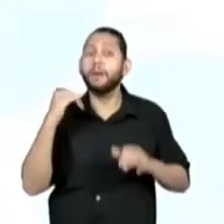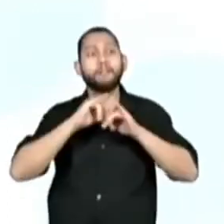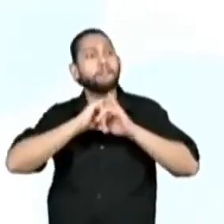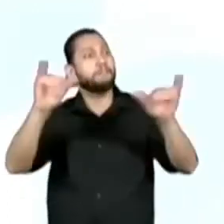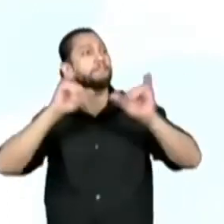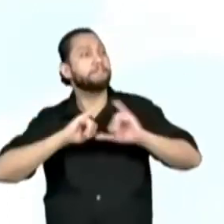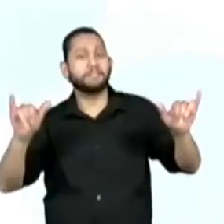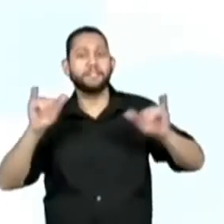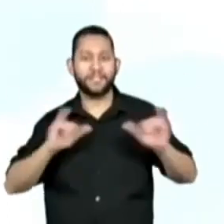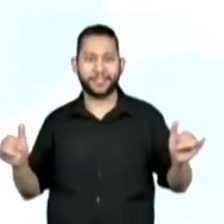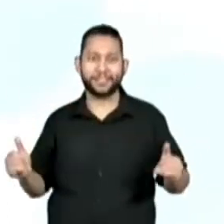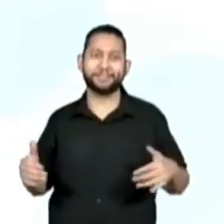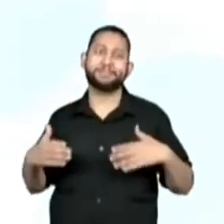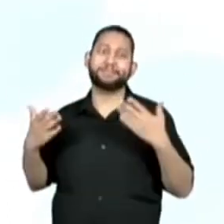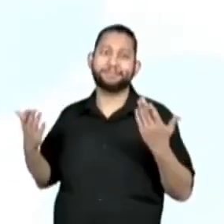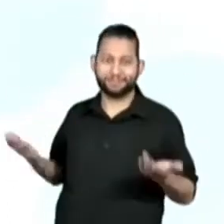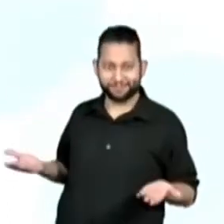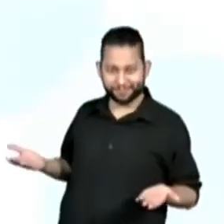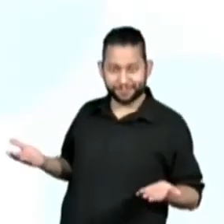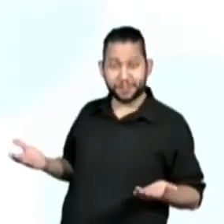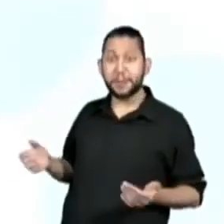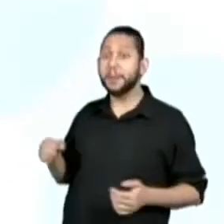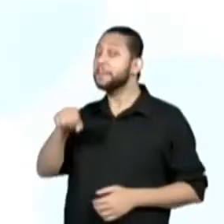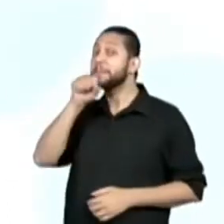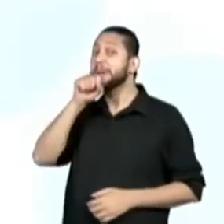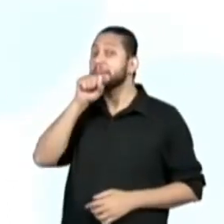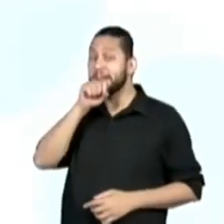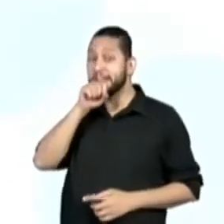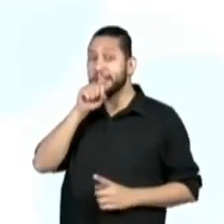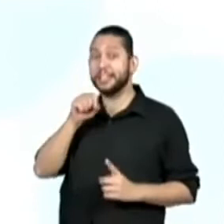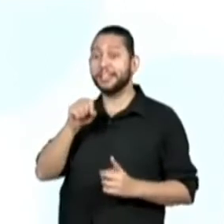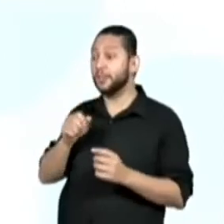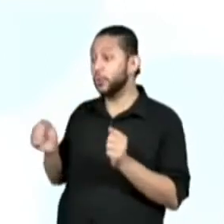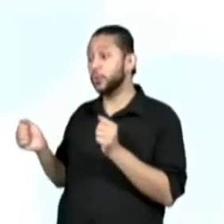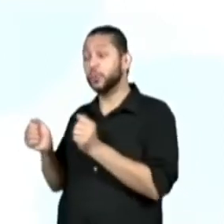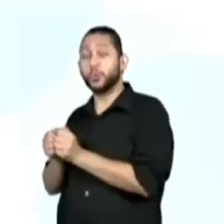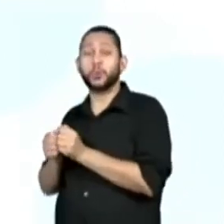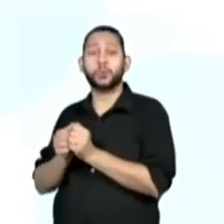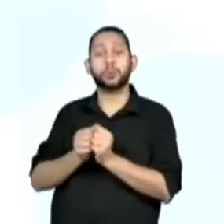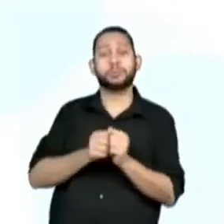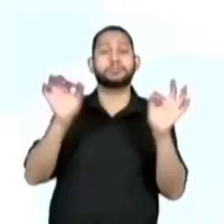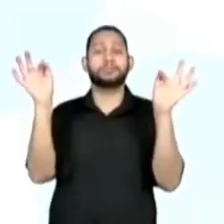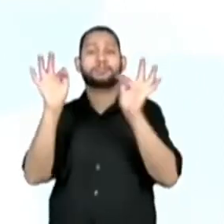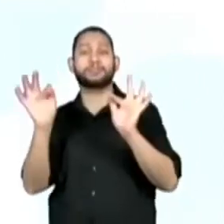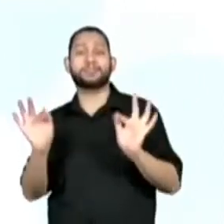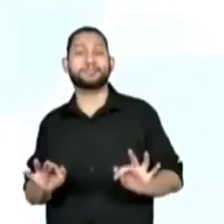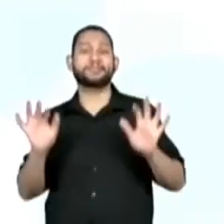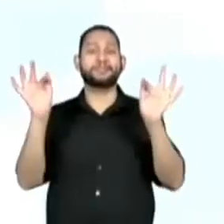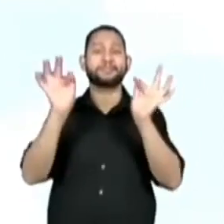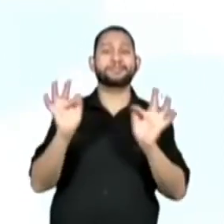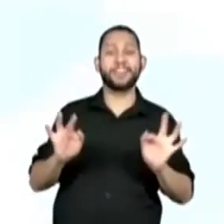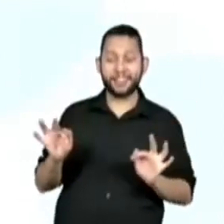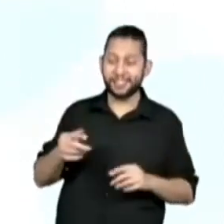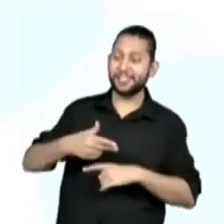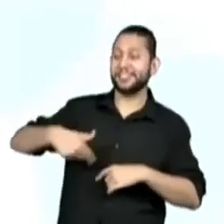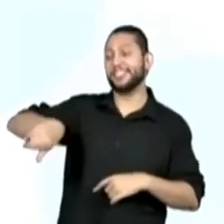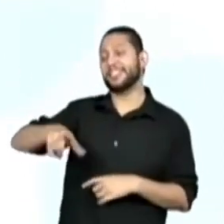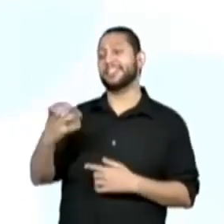Então, juntamente com a mãezinha, dançaram alegremente em volta da